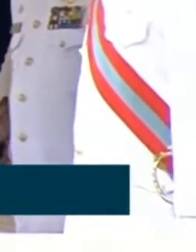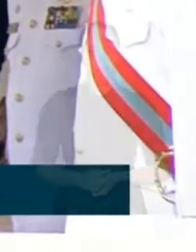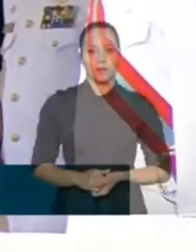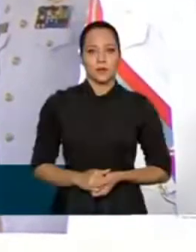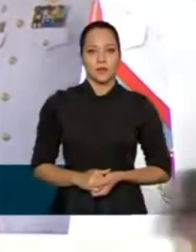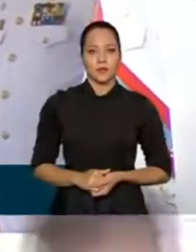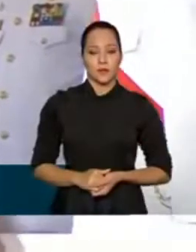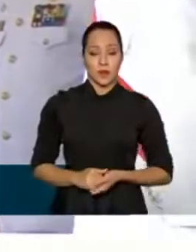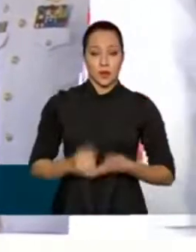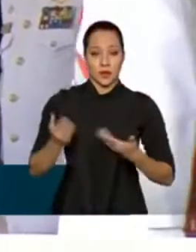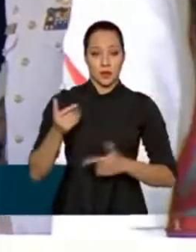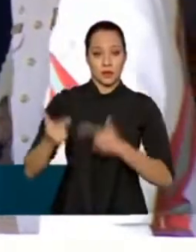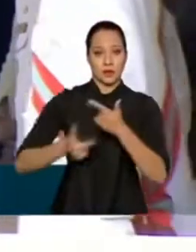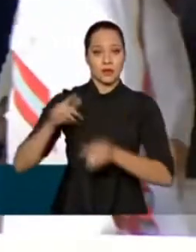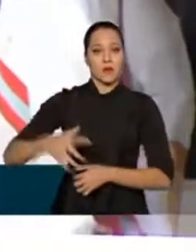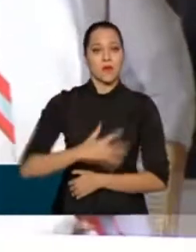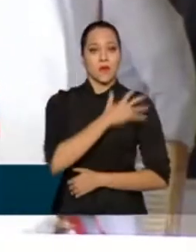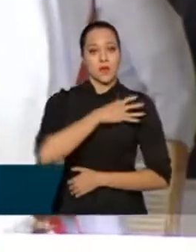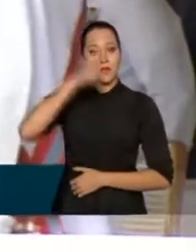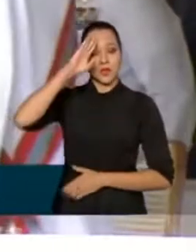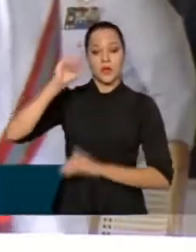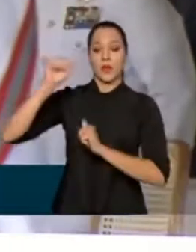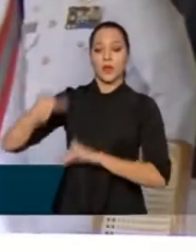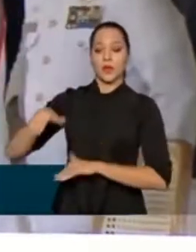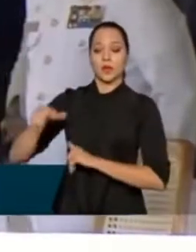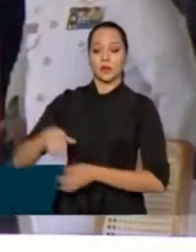Ordem de serviço do Comandante da Marinha.